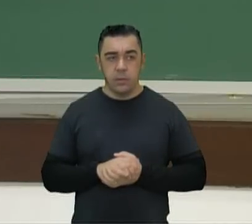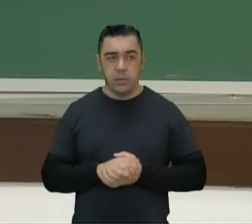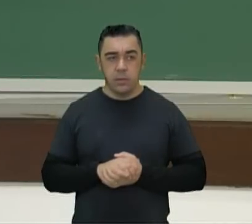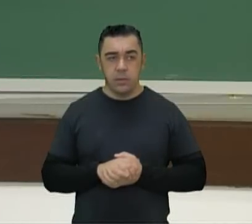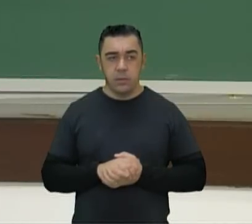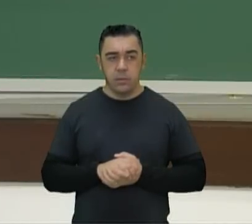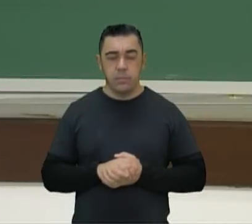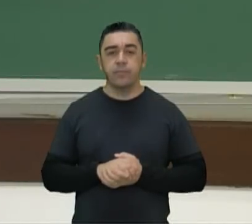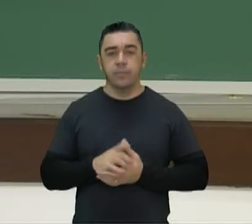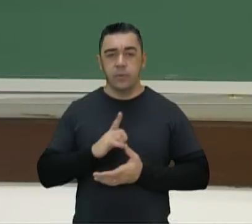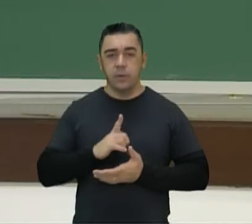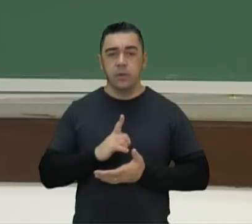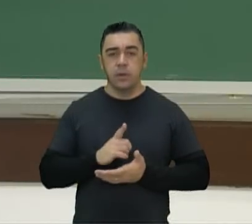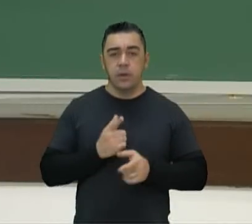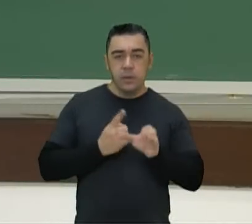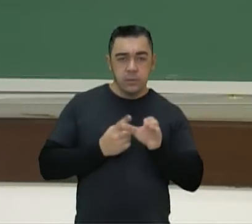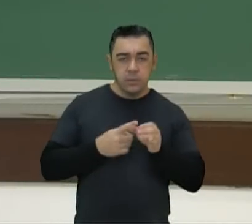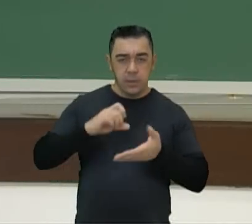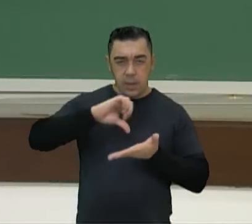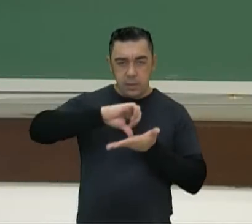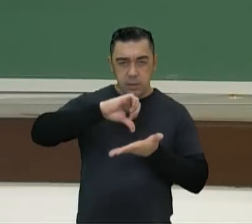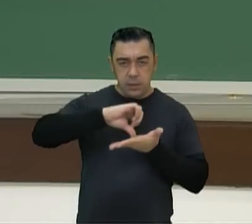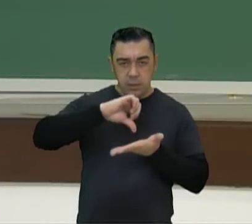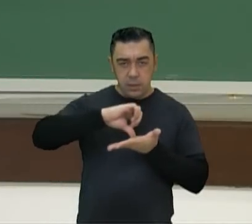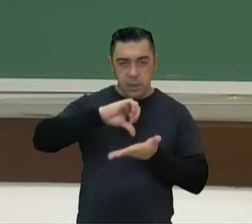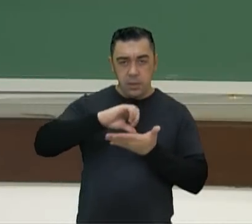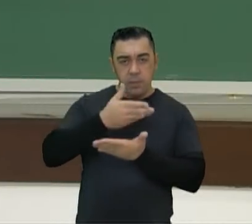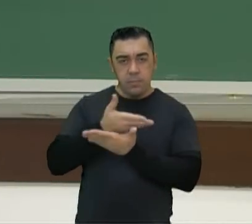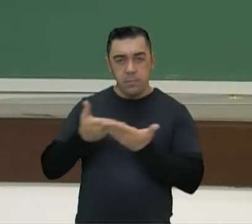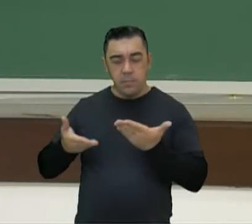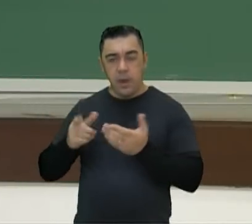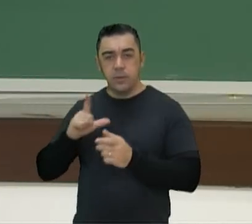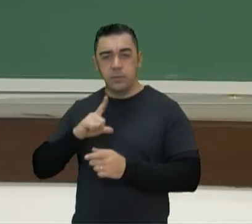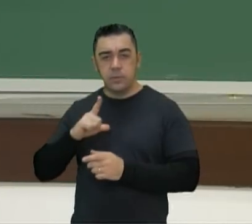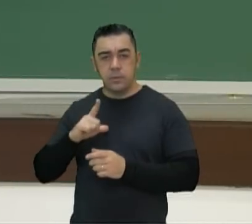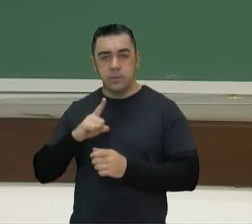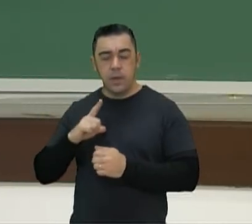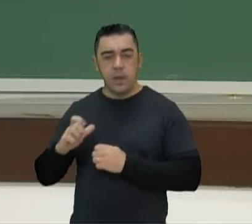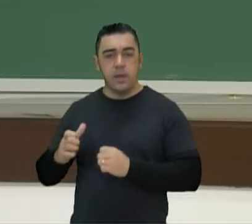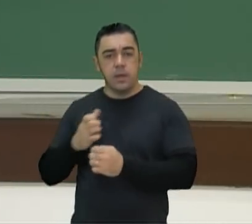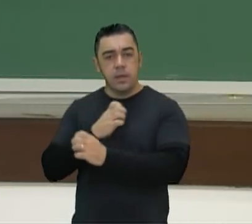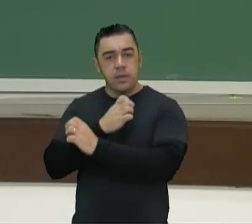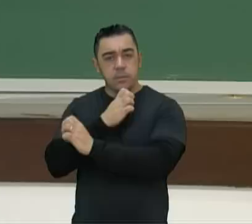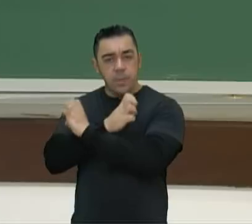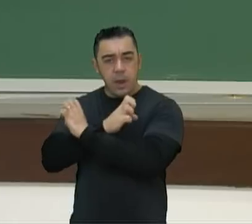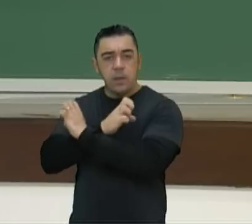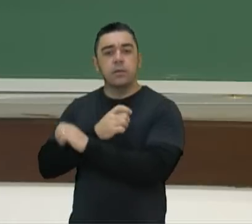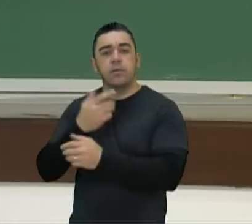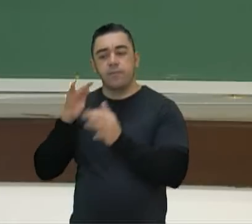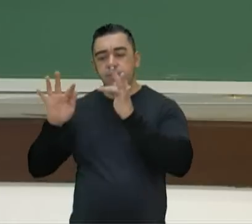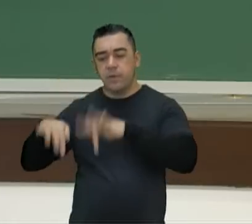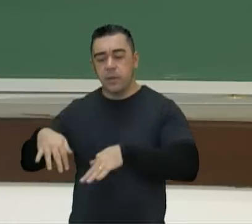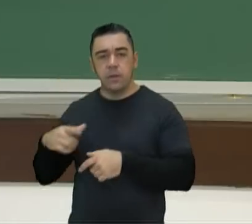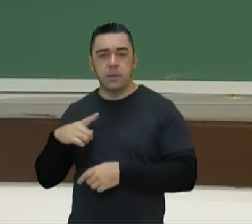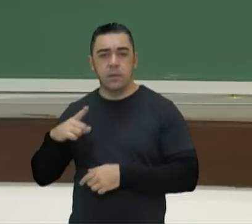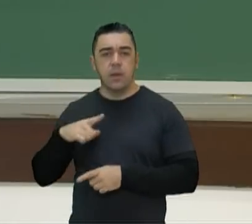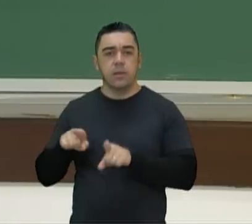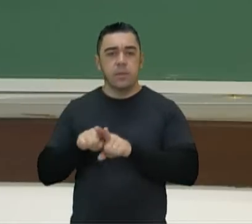por Esparta em menos 404, que seria antes de Cristo. Fim do Império Romano,